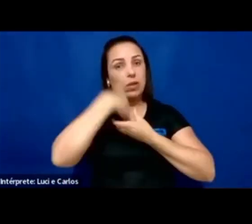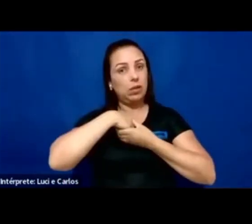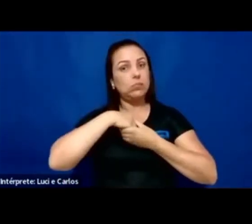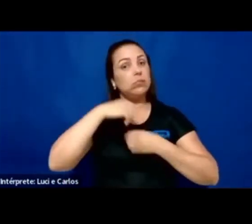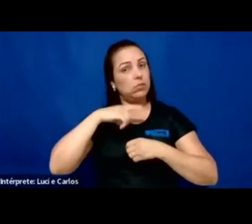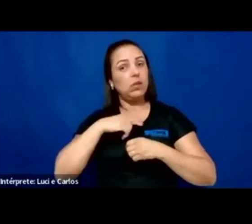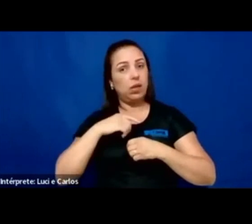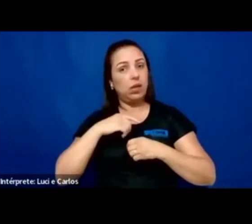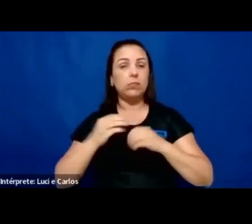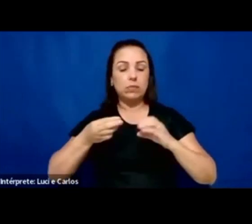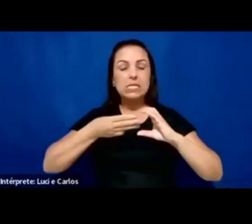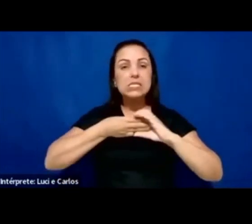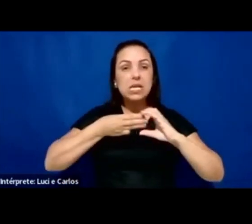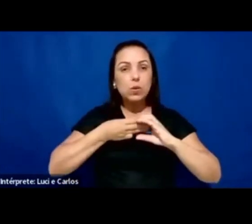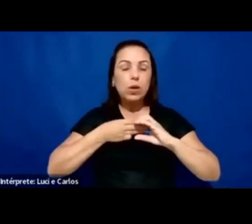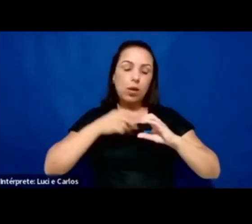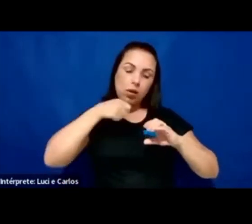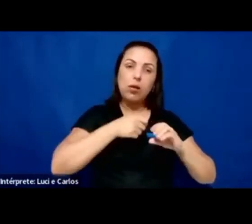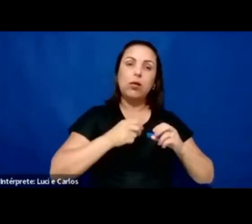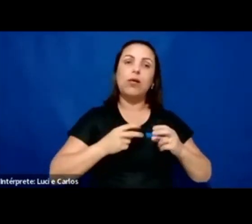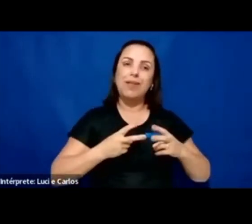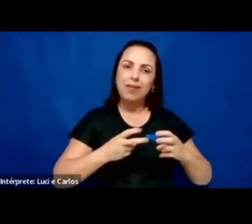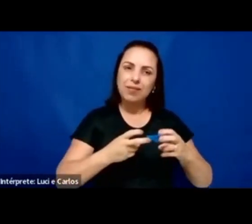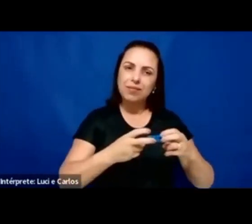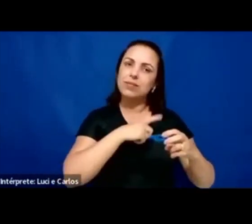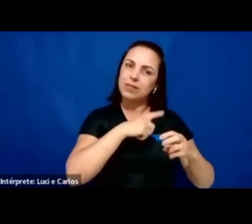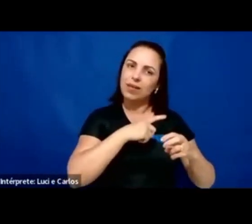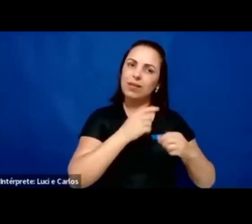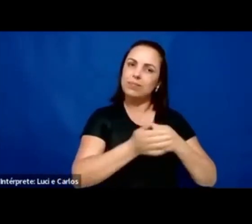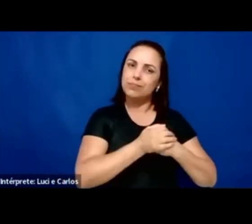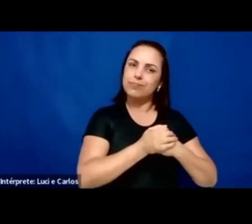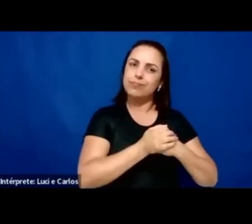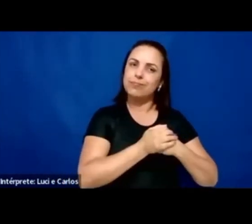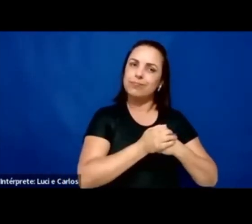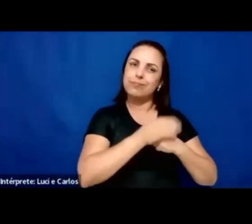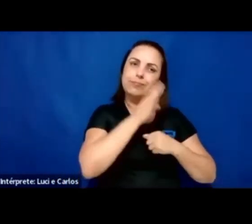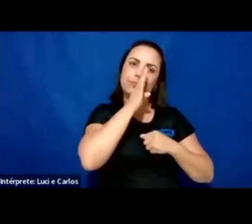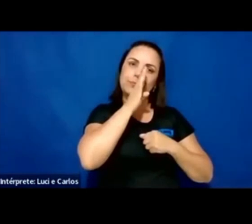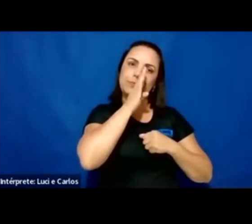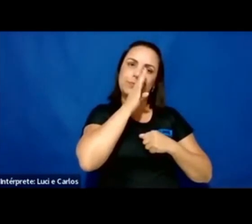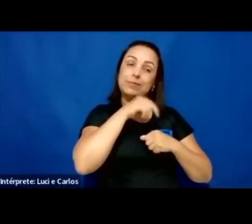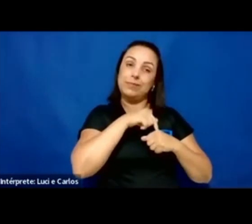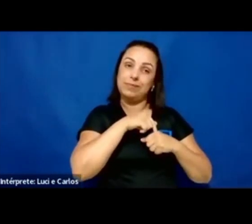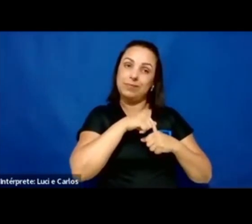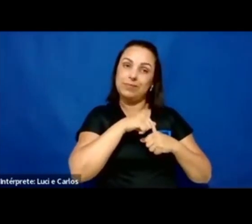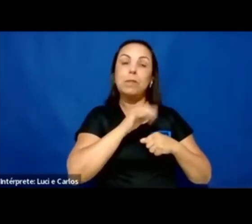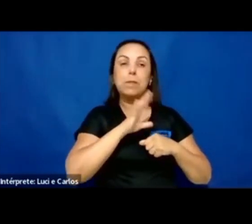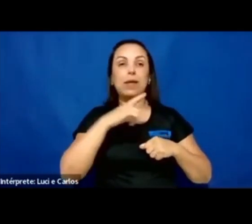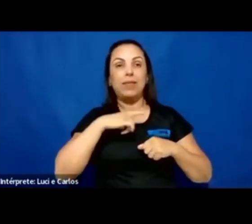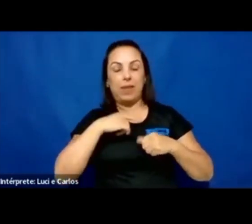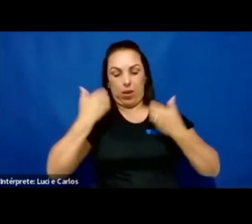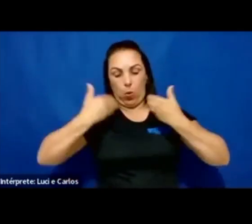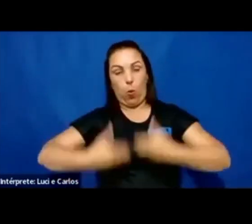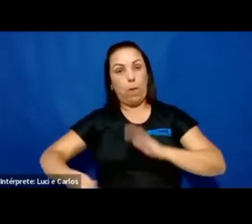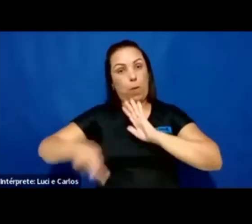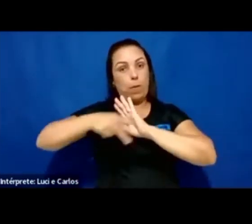está conseguindo ainda lutar contra isso. E essas células, elas são chamadas natural killers, matadoras naturais.